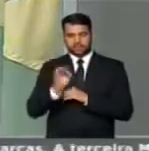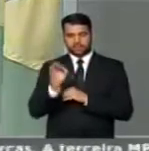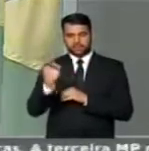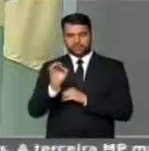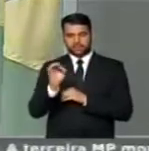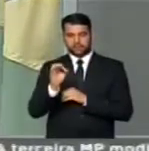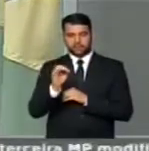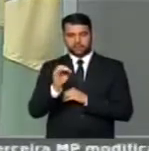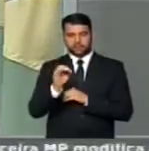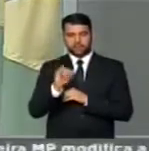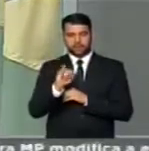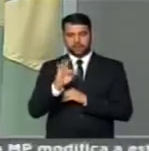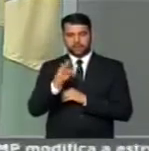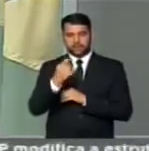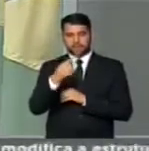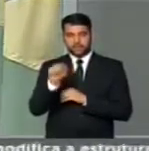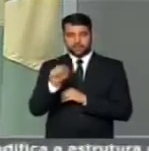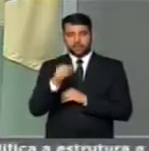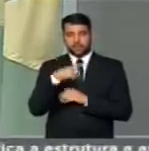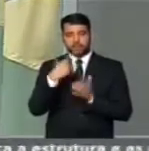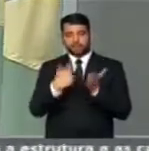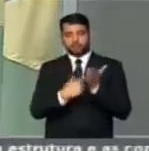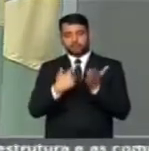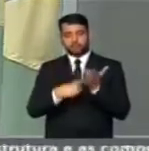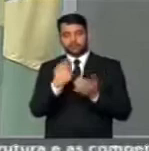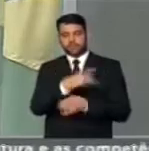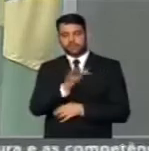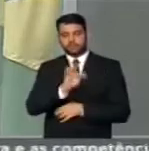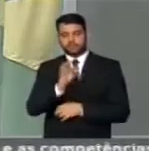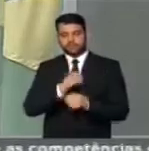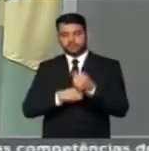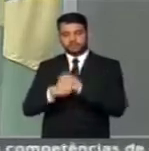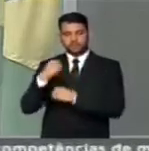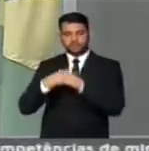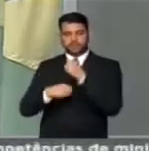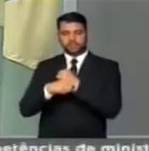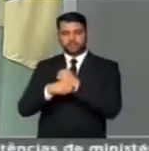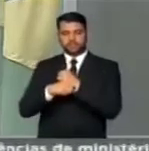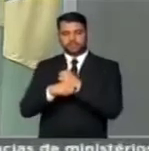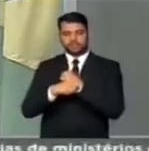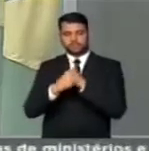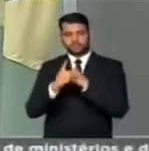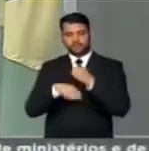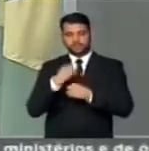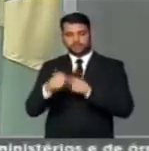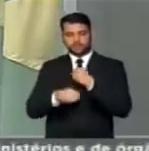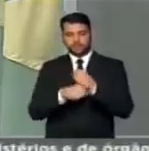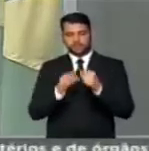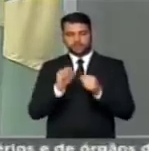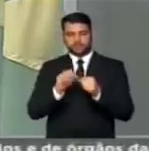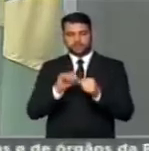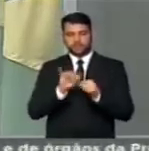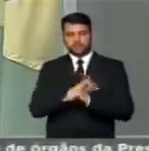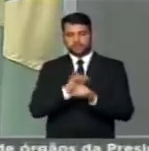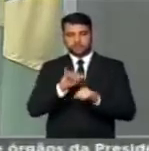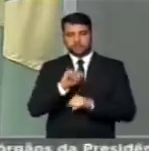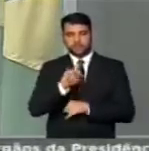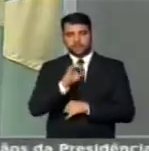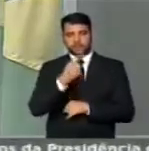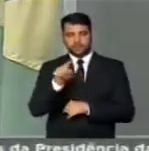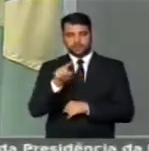10,67% a inflação. Era o compromisso dela em fevereiro do ano passado. Um ano depois, nós temos esse número da